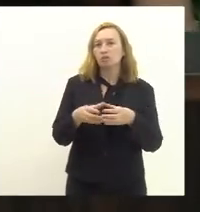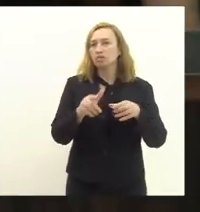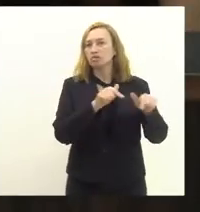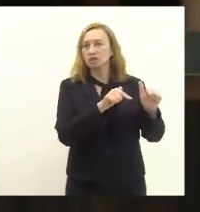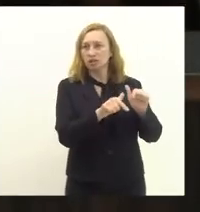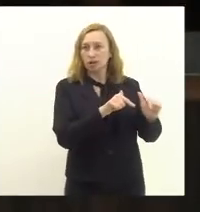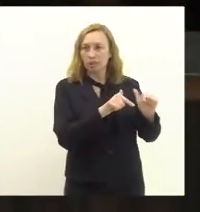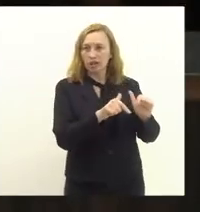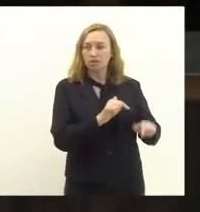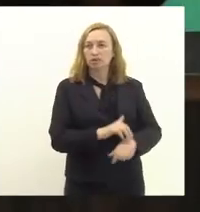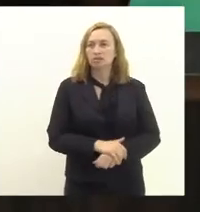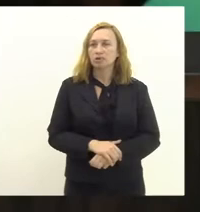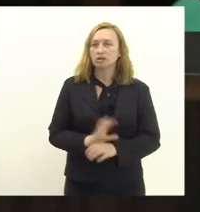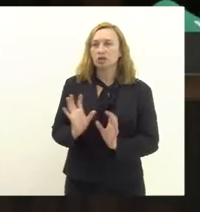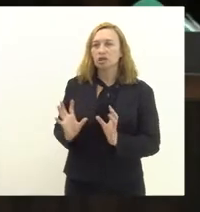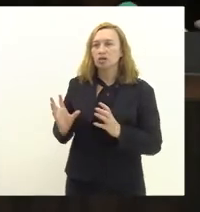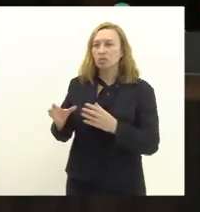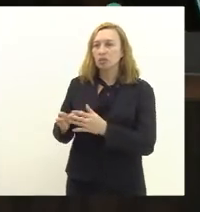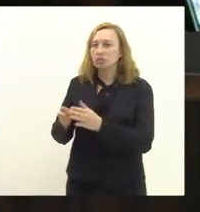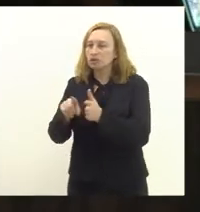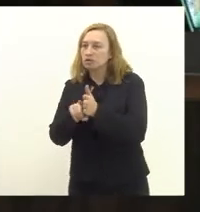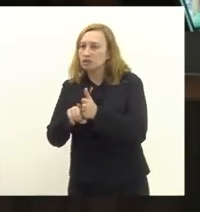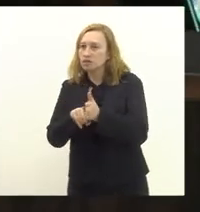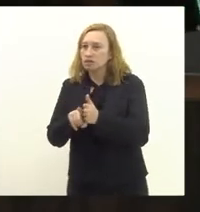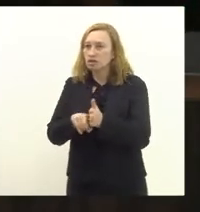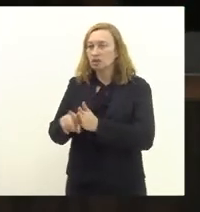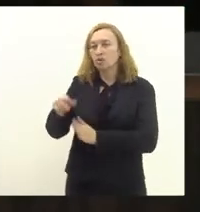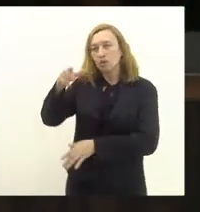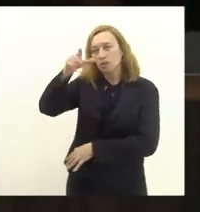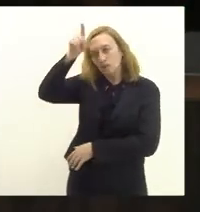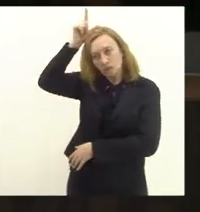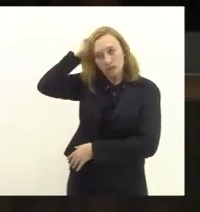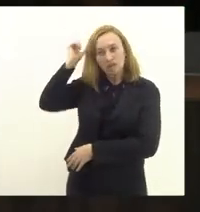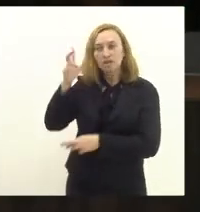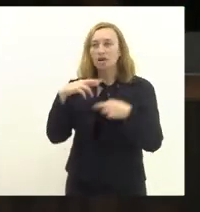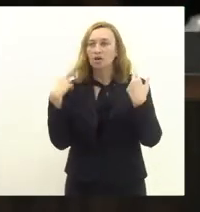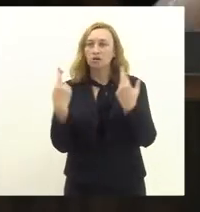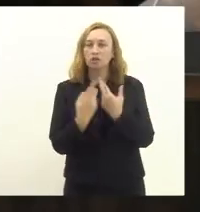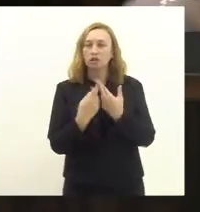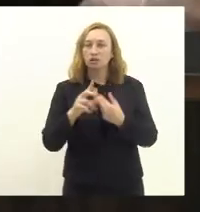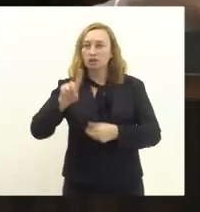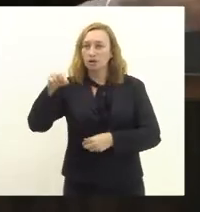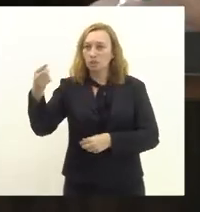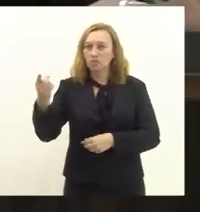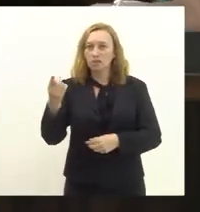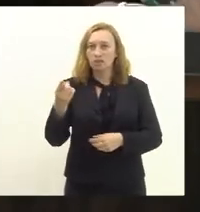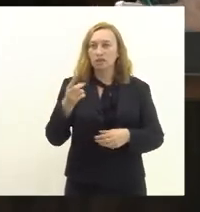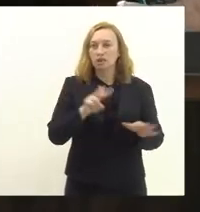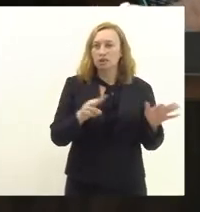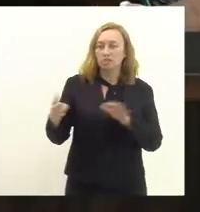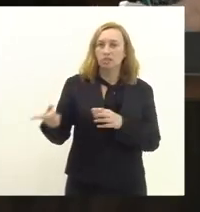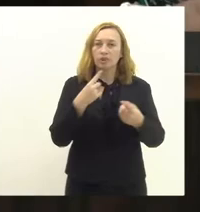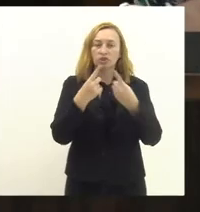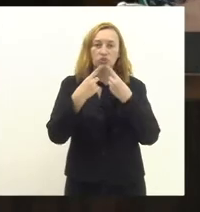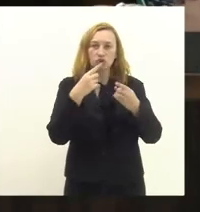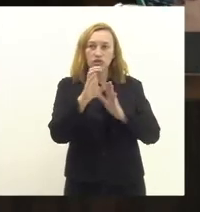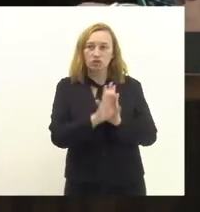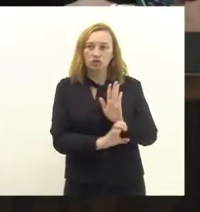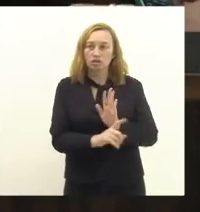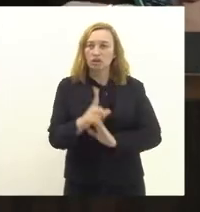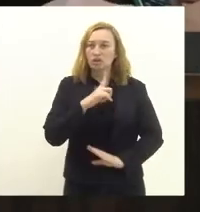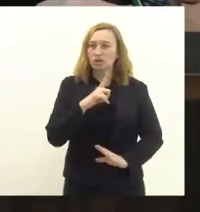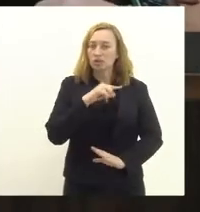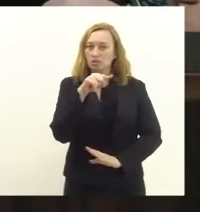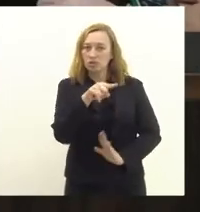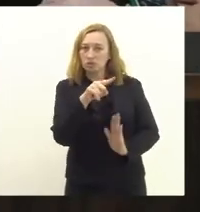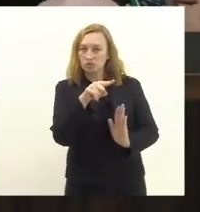Trabalho e Comissão de Fiscalização, Luiz, que a gente possa fazer uma audiência na próxima semana para discutir as emendas, porque tem uma questão aqui do